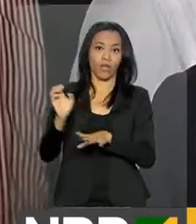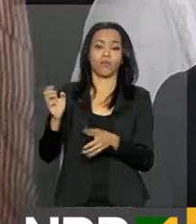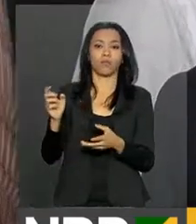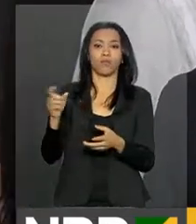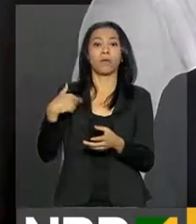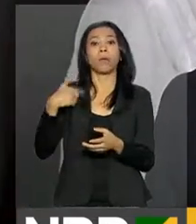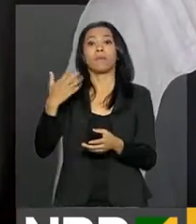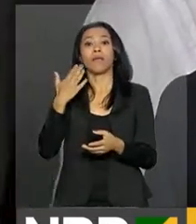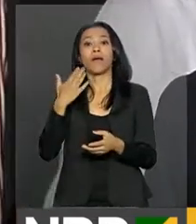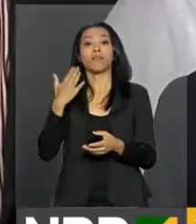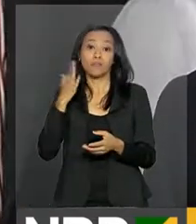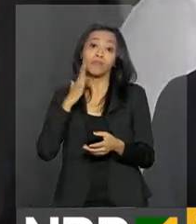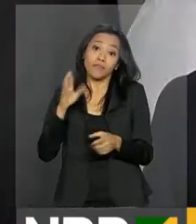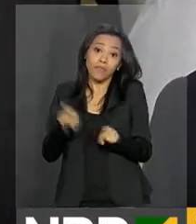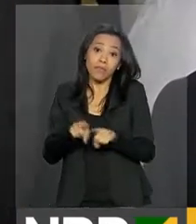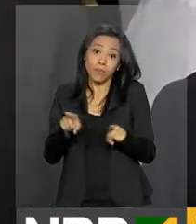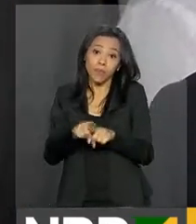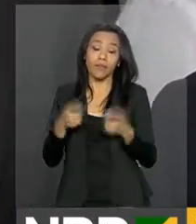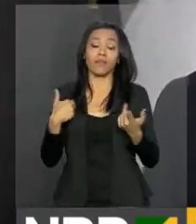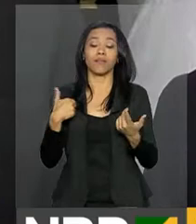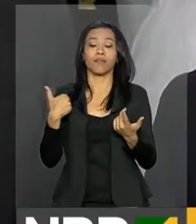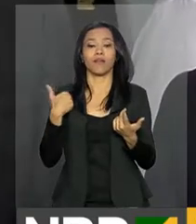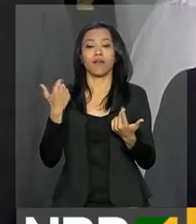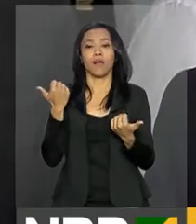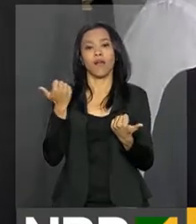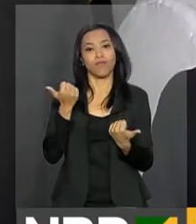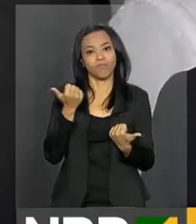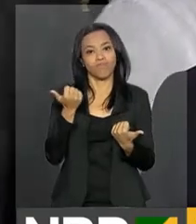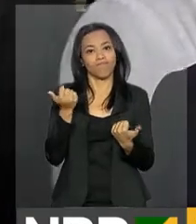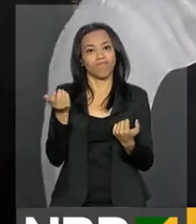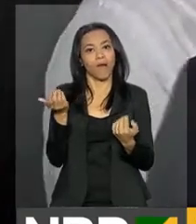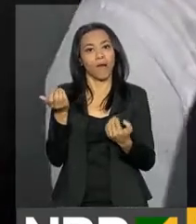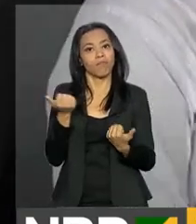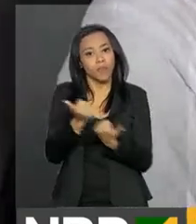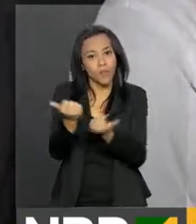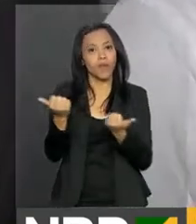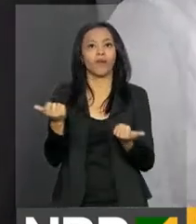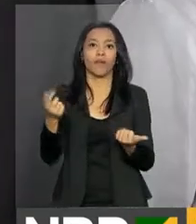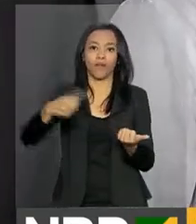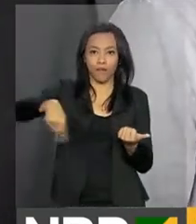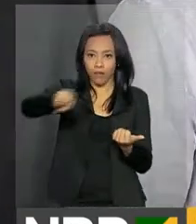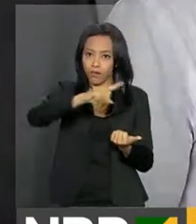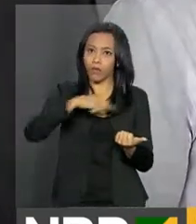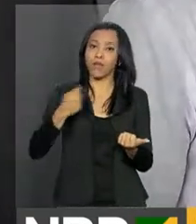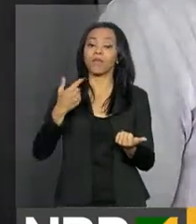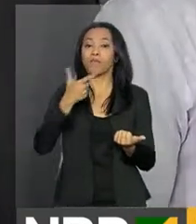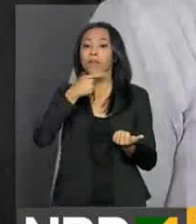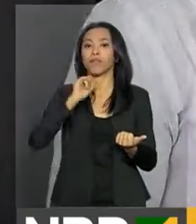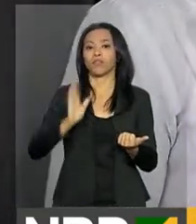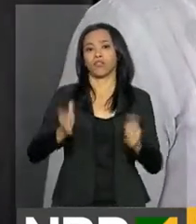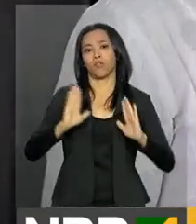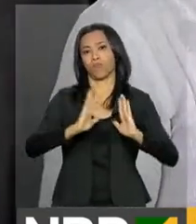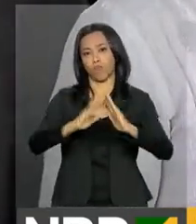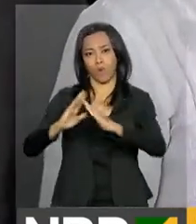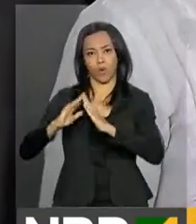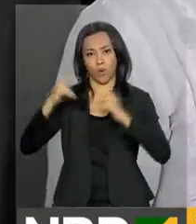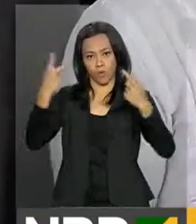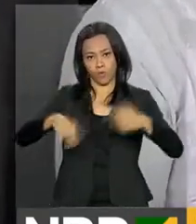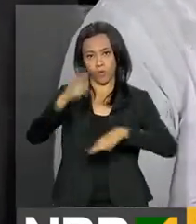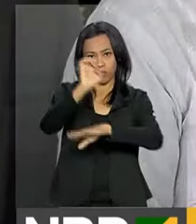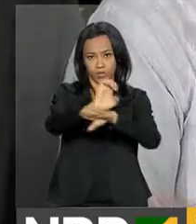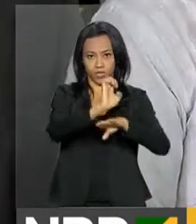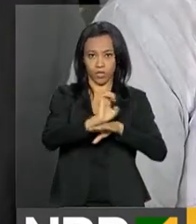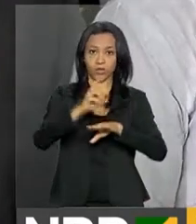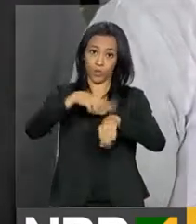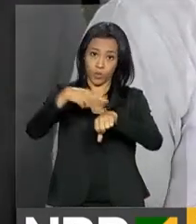os habitantes de Roraima, né? Quer dizer, dar condições de vida também dignas aos habitantes de Roraima. Aqui, evidentemente,